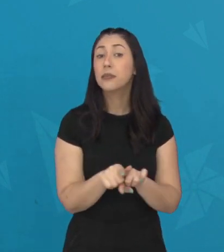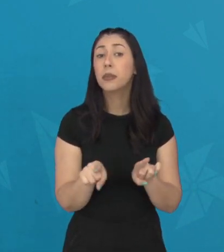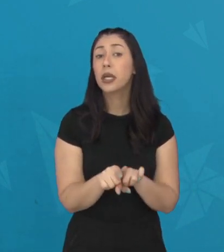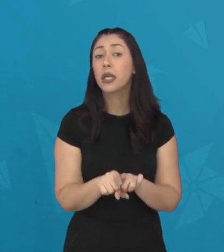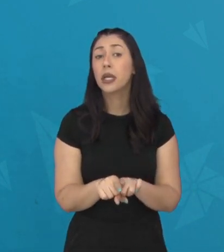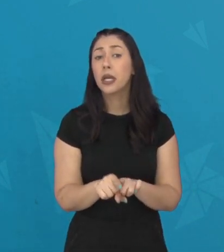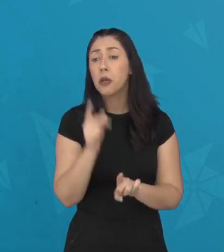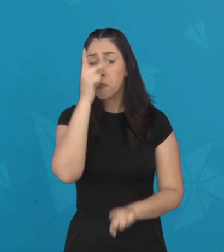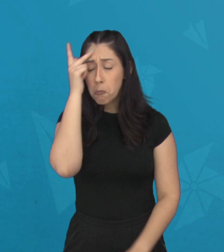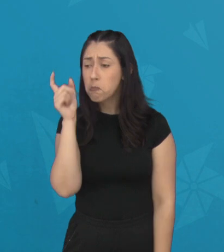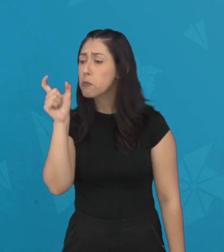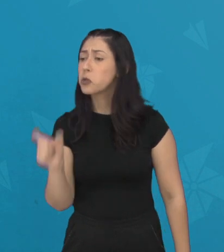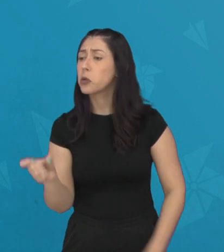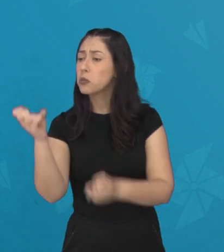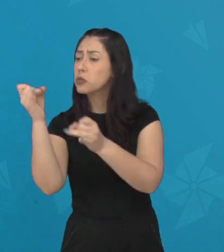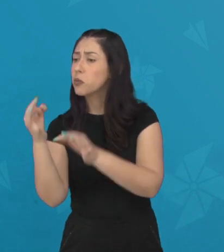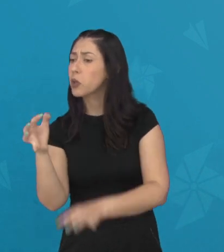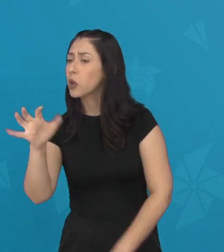cada um falou também. Tranquilos?